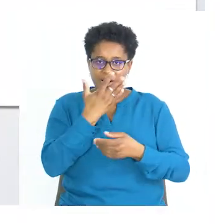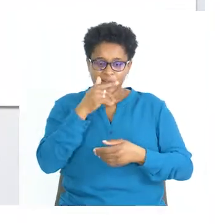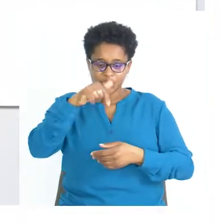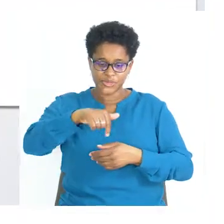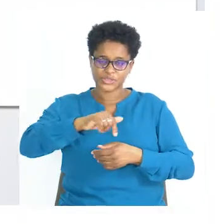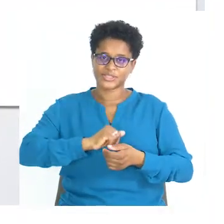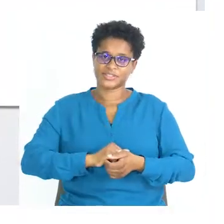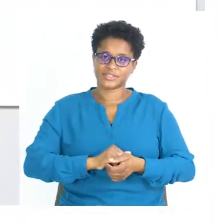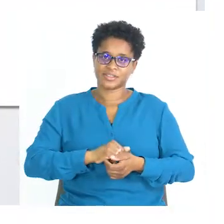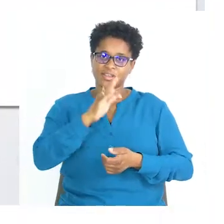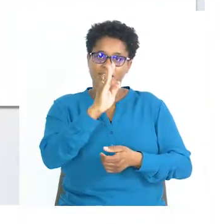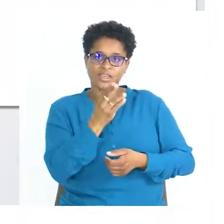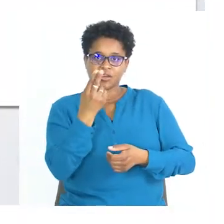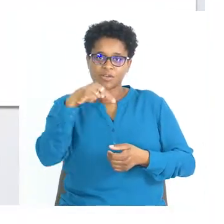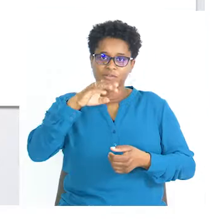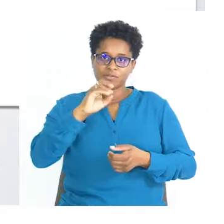o conteúdo de hoje,